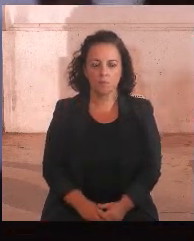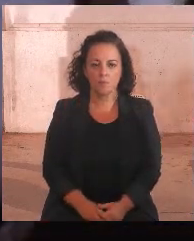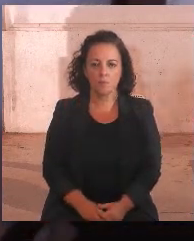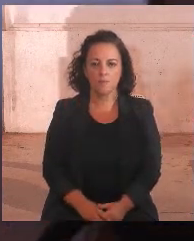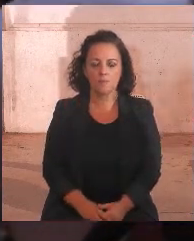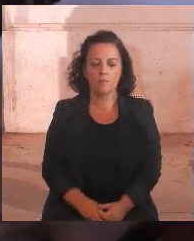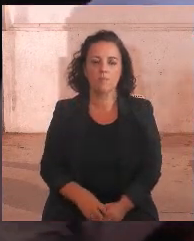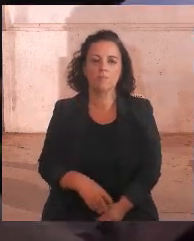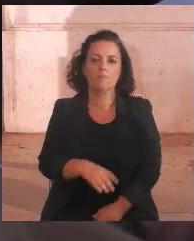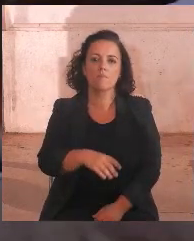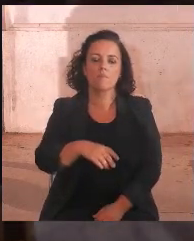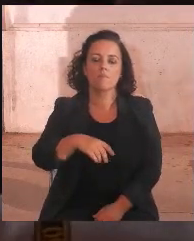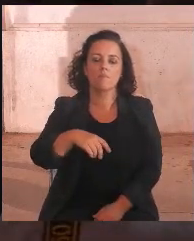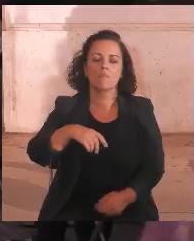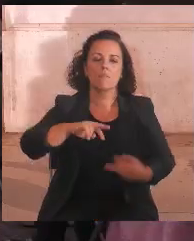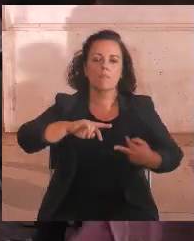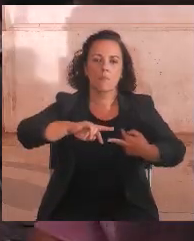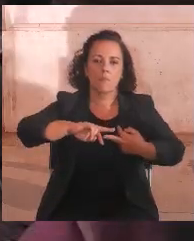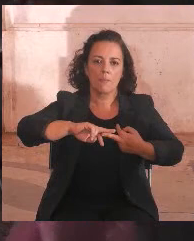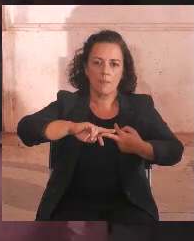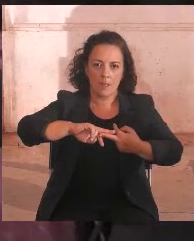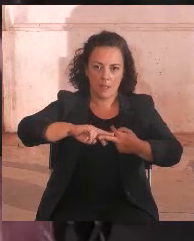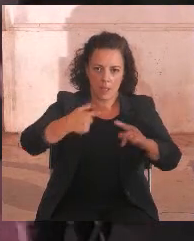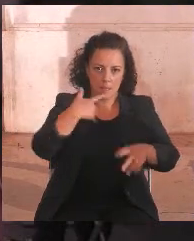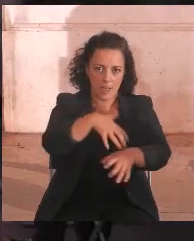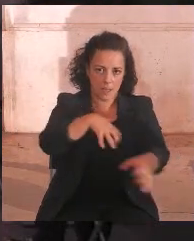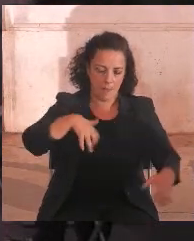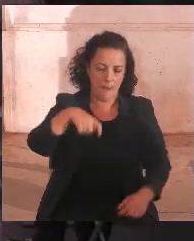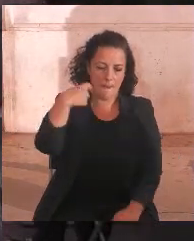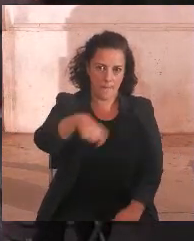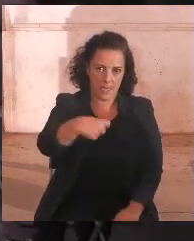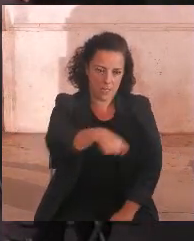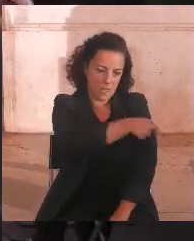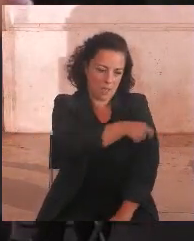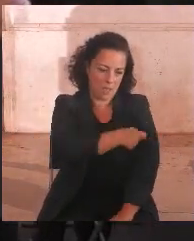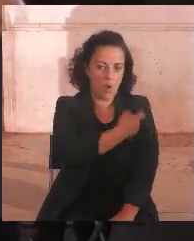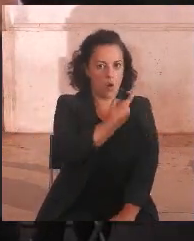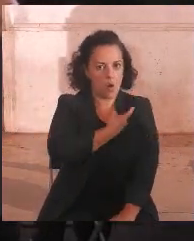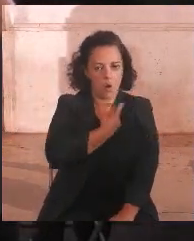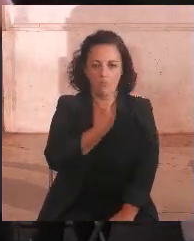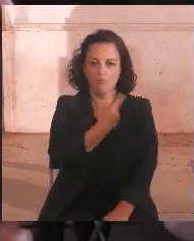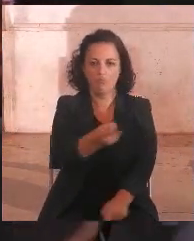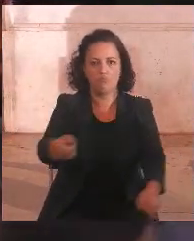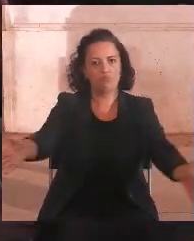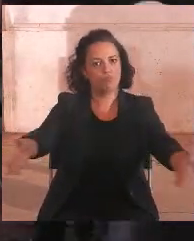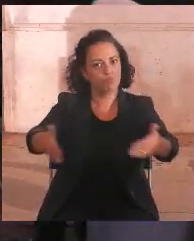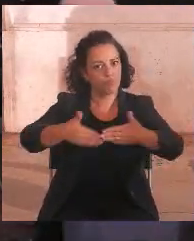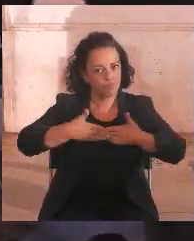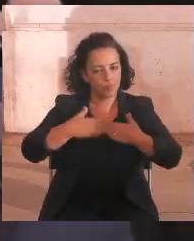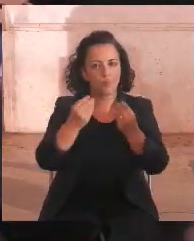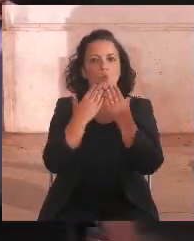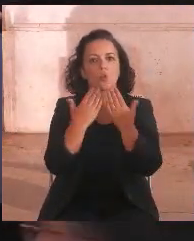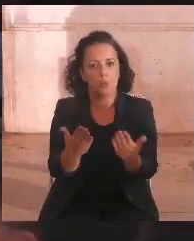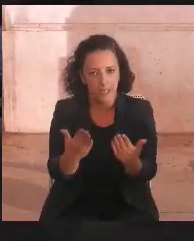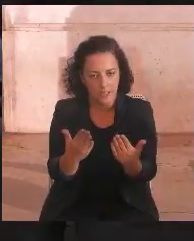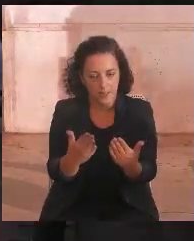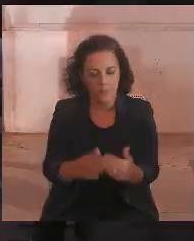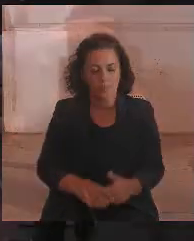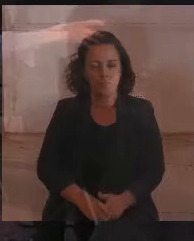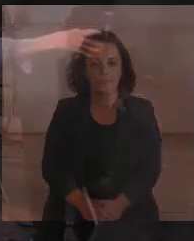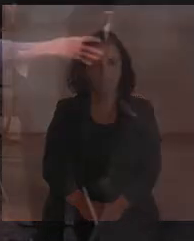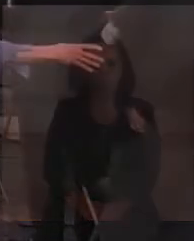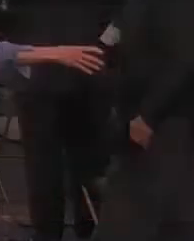Em nome do Presidente da Assembleia Municipal Cessante, está encerrada esta cerimónia. Muito obrigada.